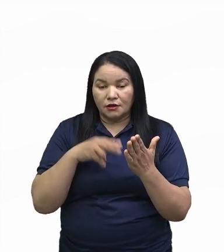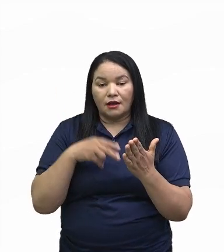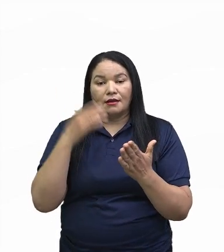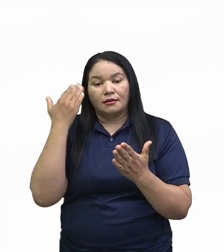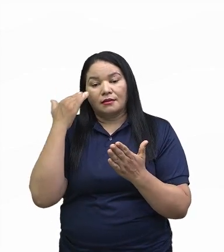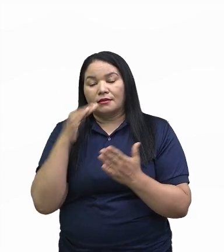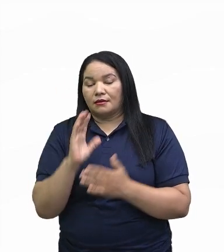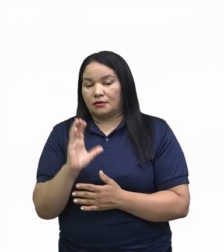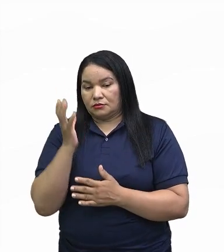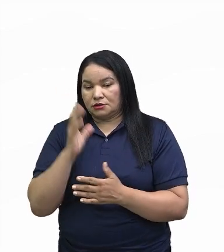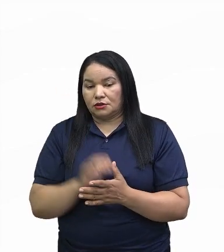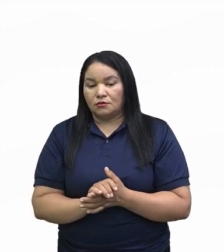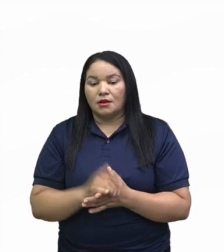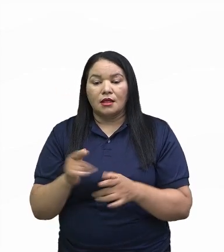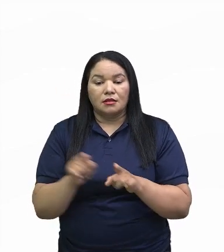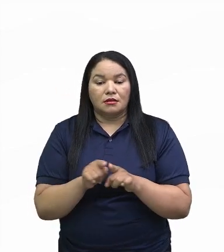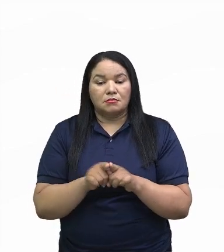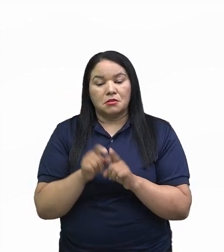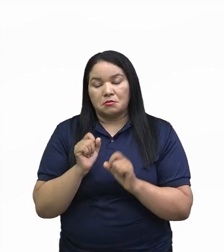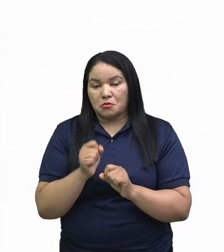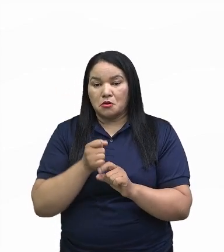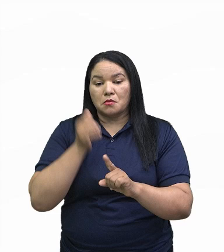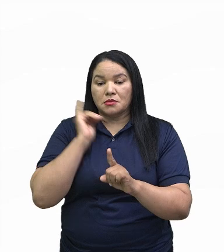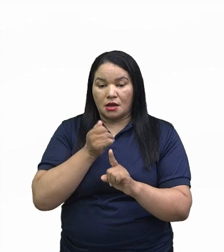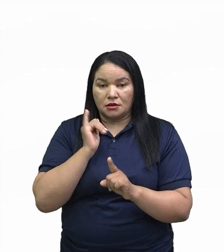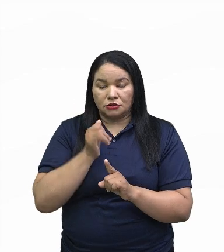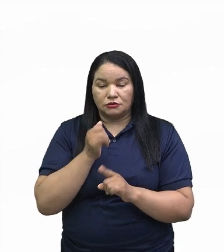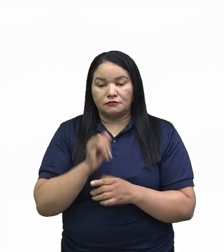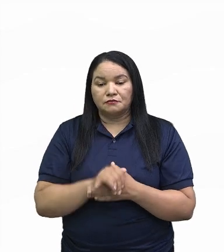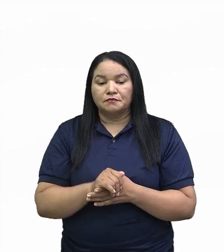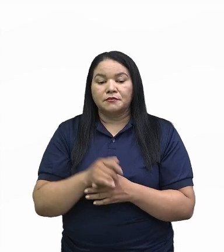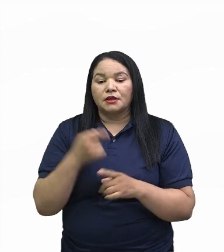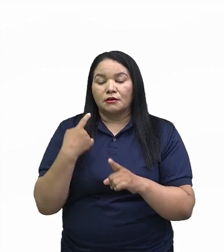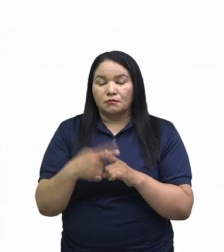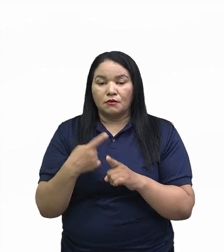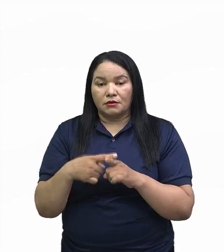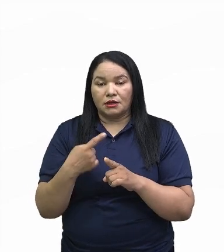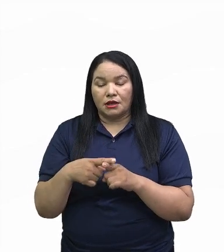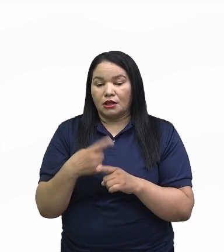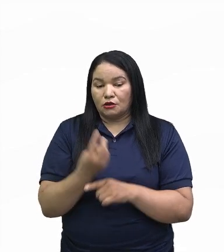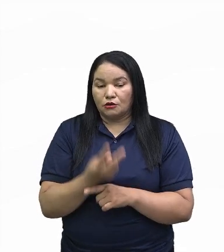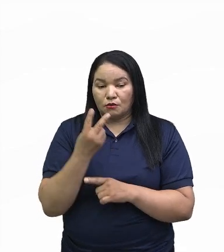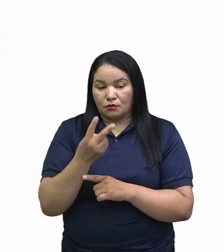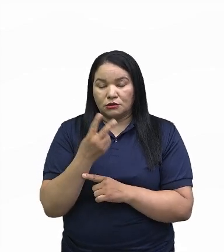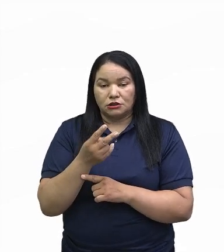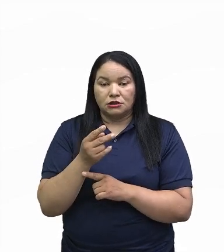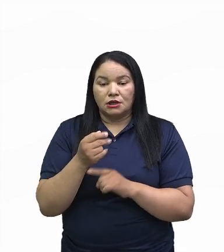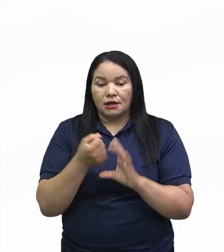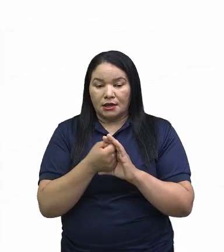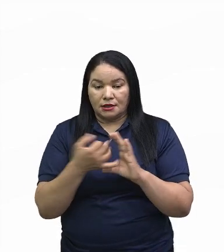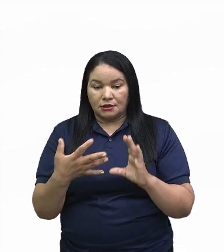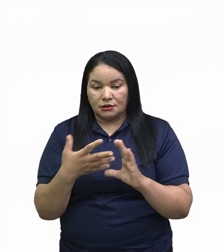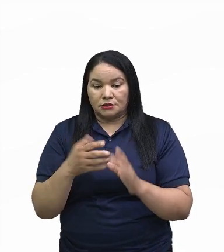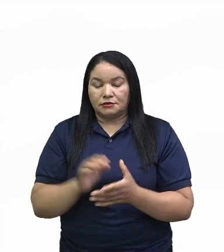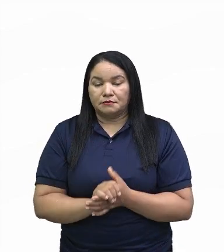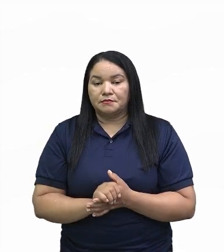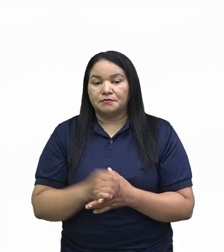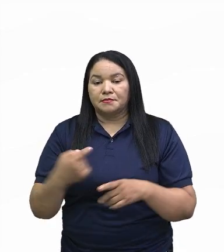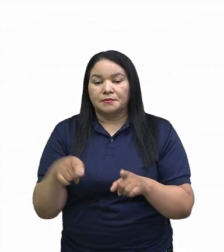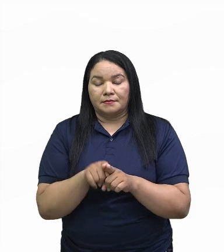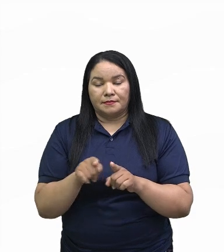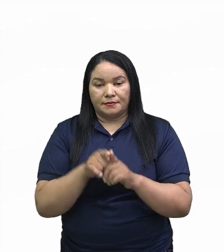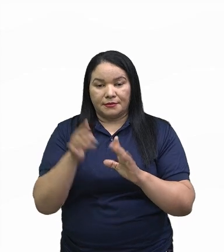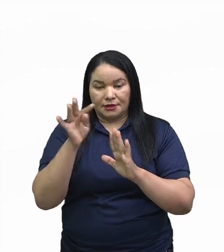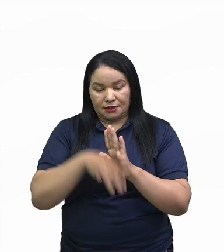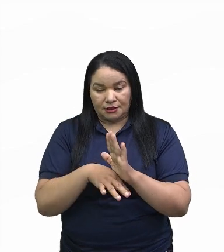e também pode ser narrativo, não é? Então, ele vai ter essas duas características aí. Os textos são